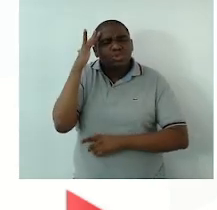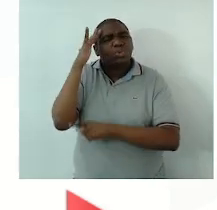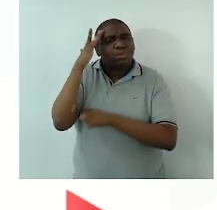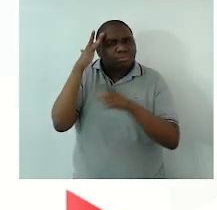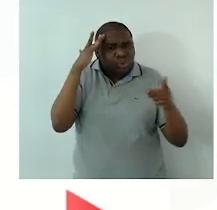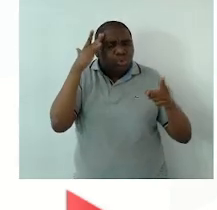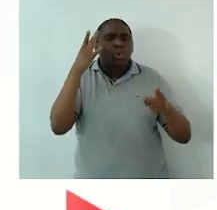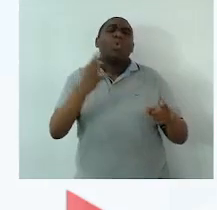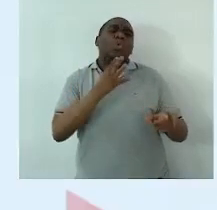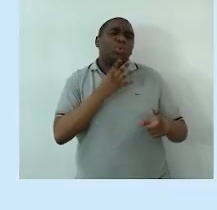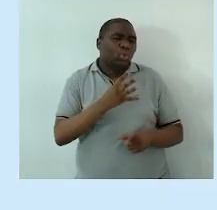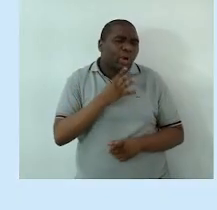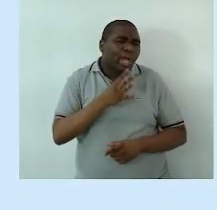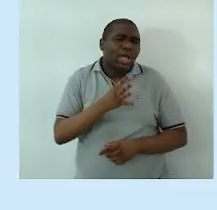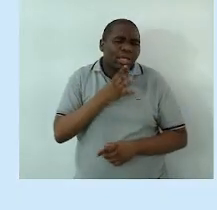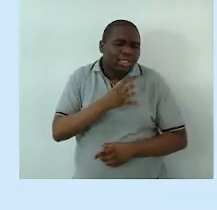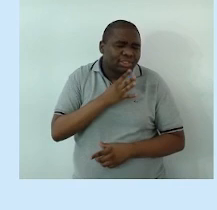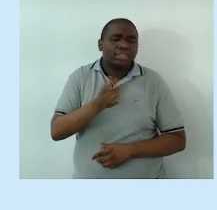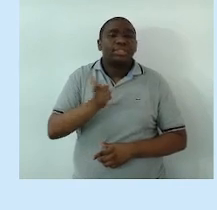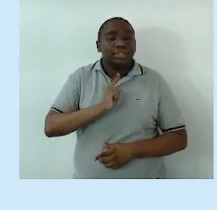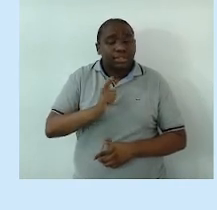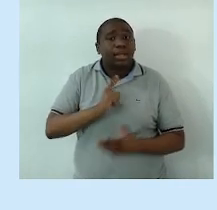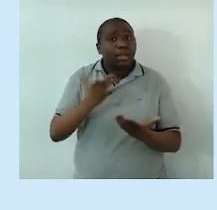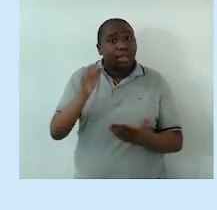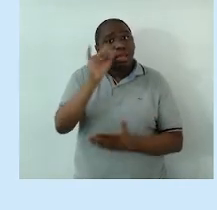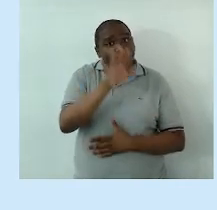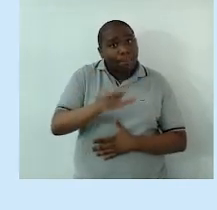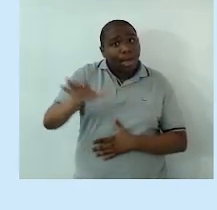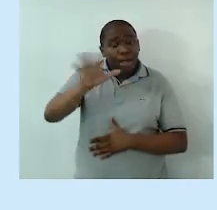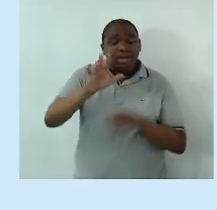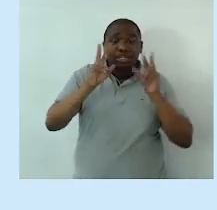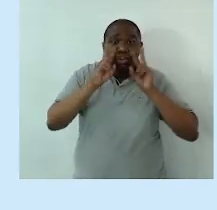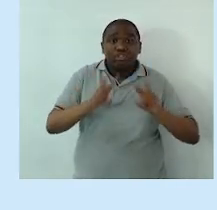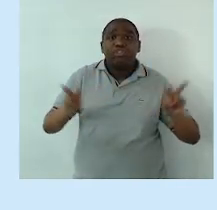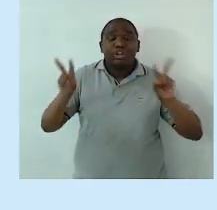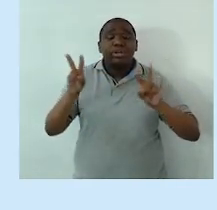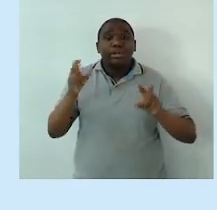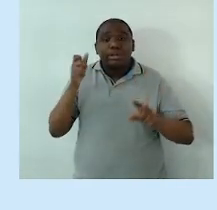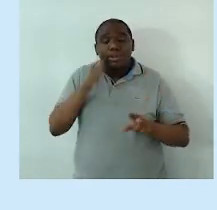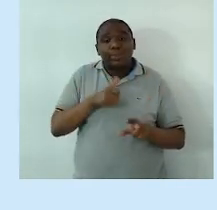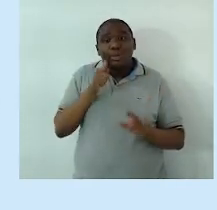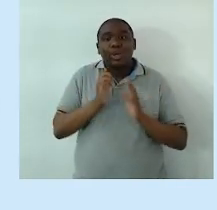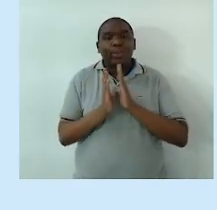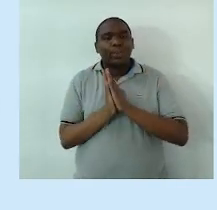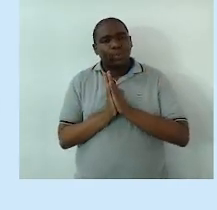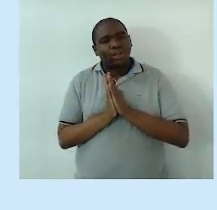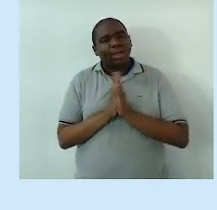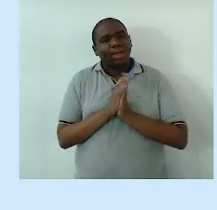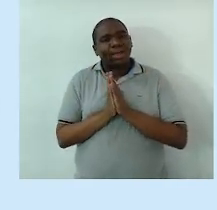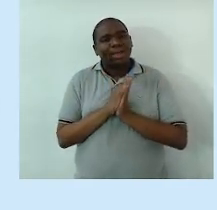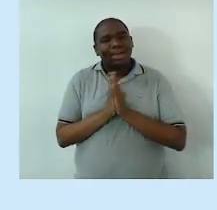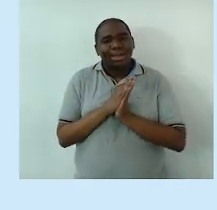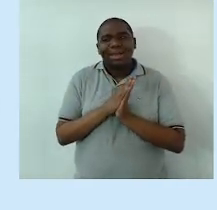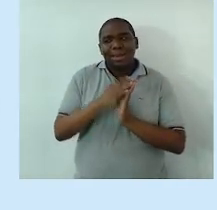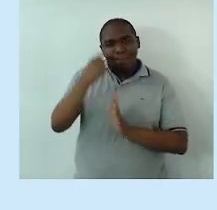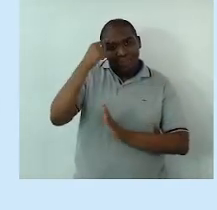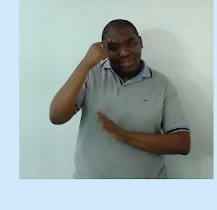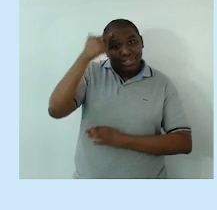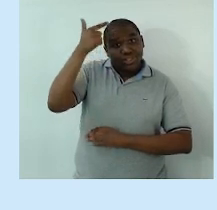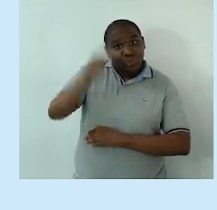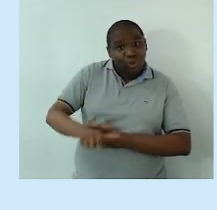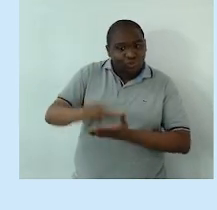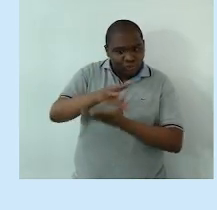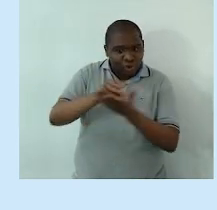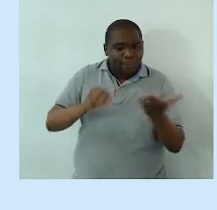pessoas, como tem, né, nessa imagem aí, né, botaram a boneca, né, fazendo uma releitura para